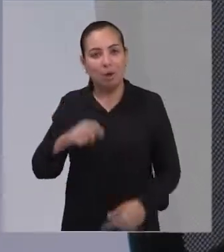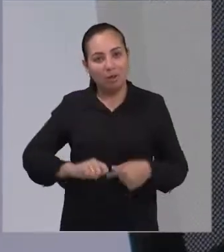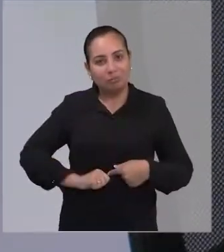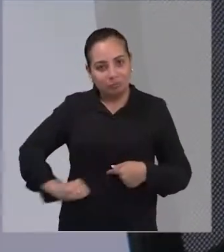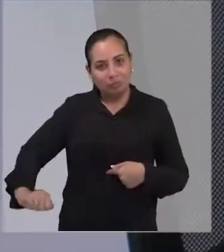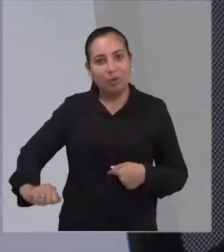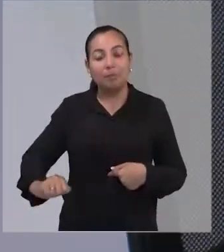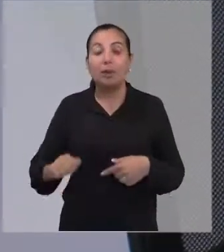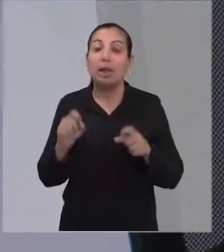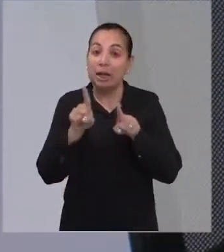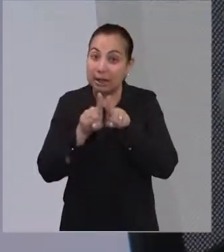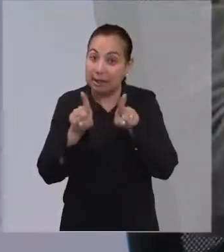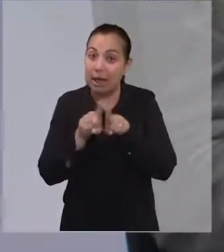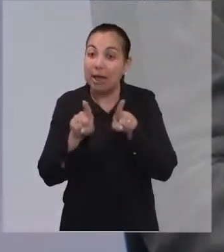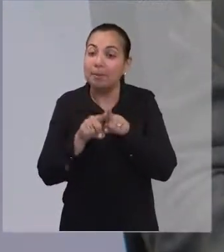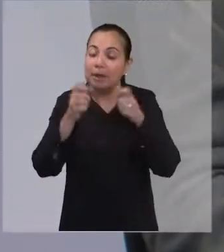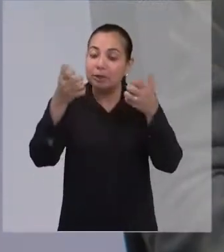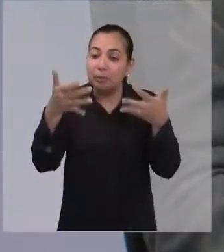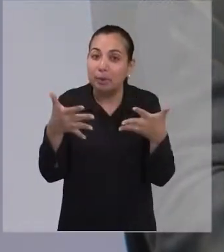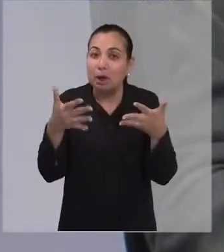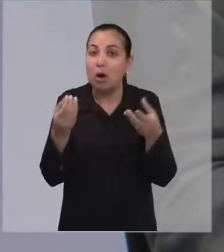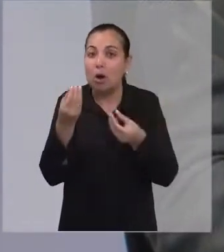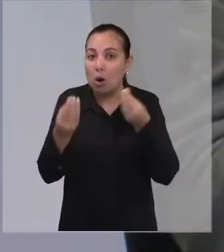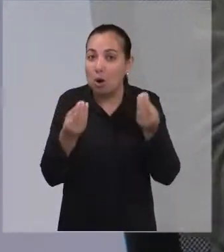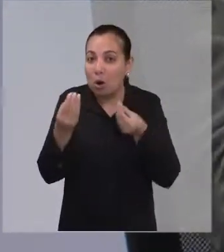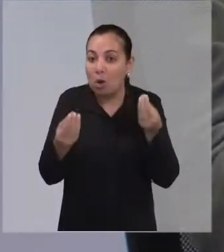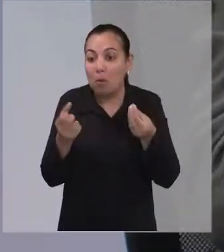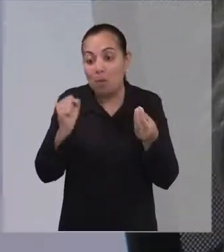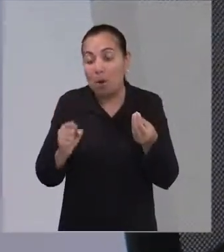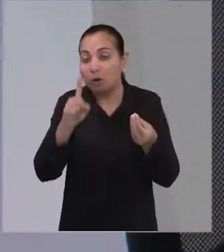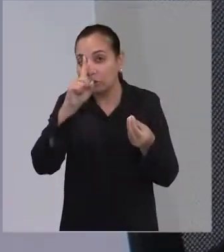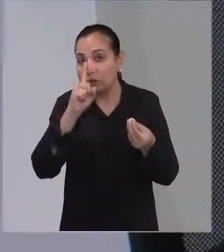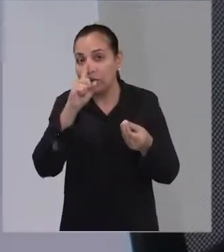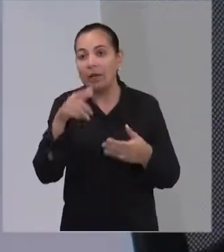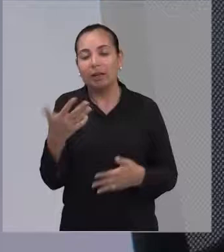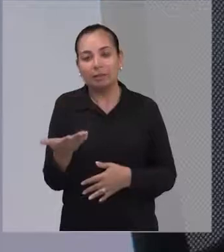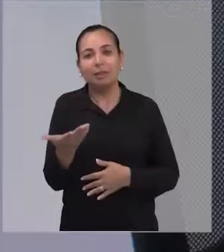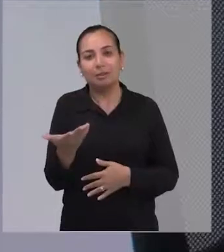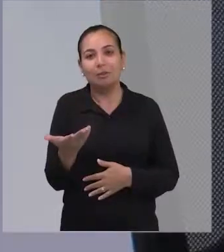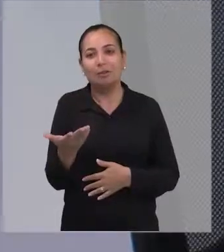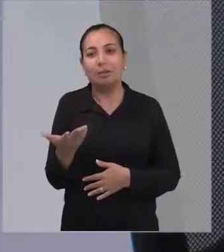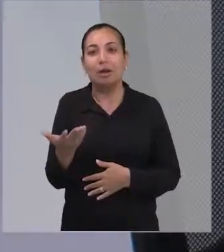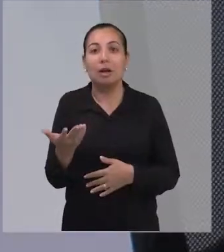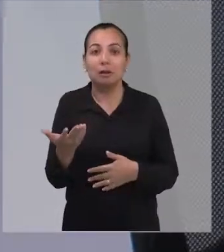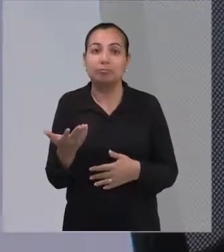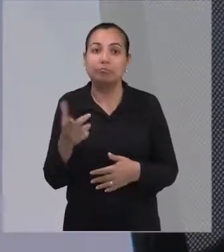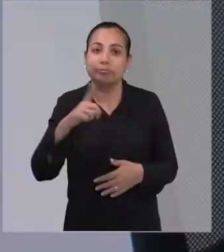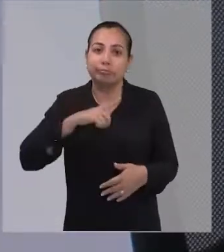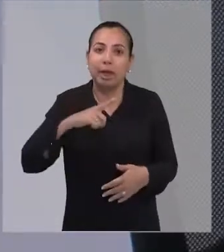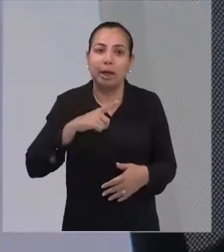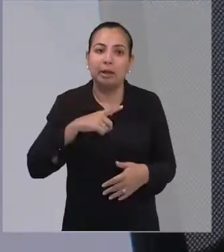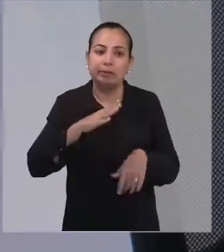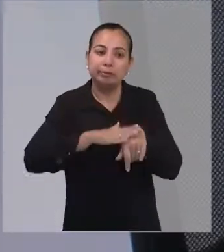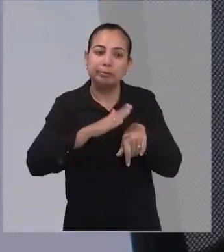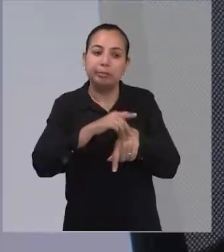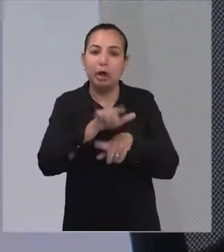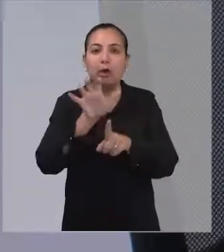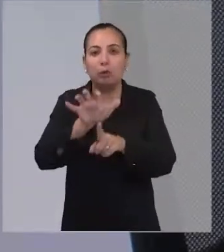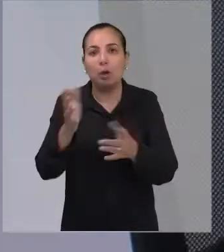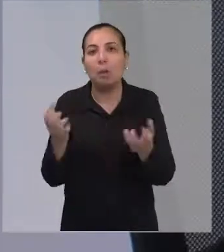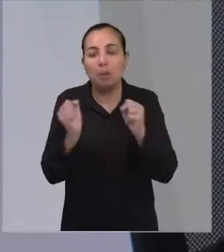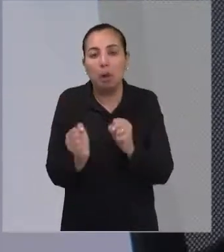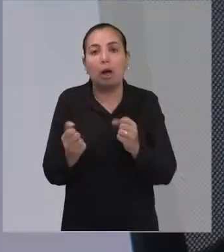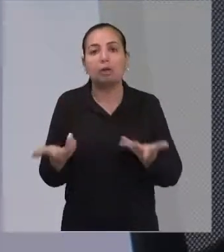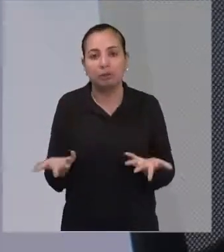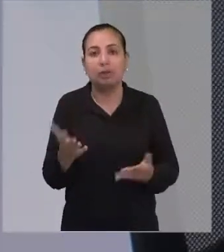a ação do bispo, né, foi de excomungar pelo ato. E a sua pergunta foi quem está certo. E me recordo que eu lhe